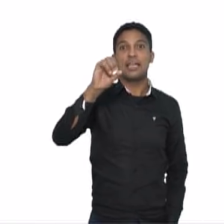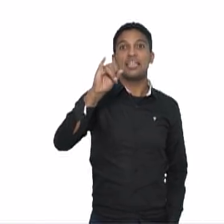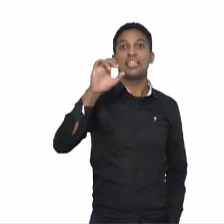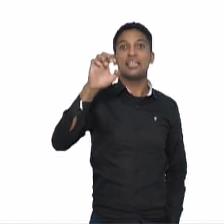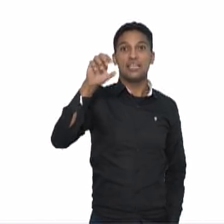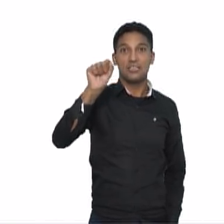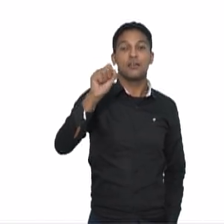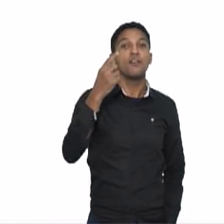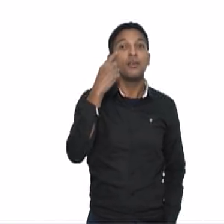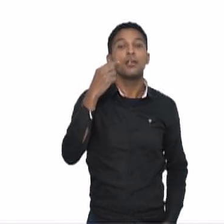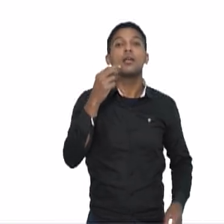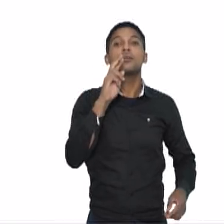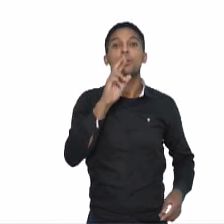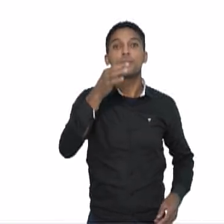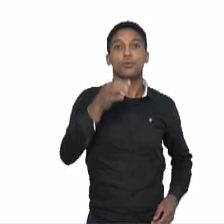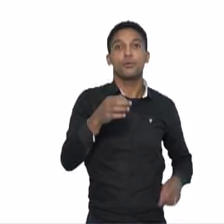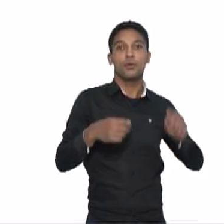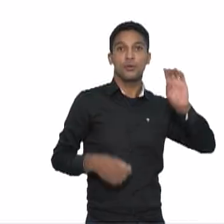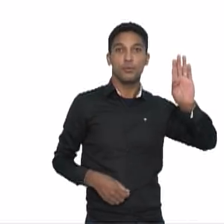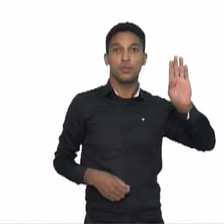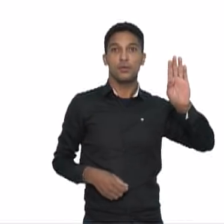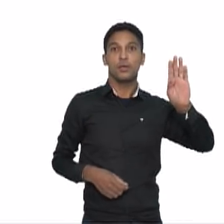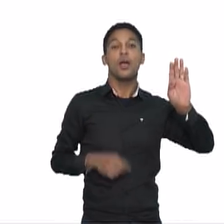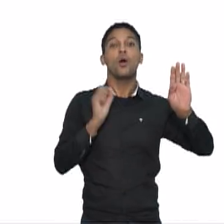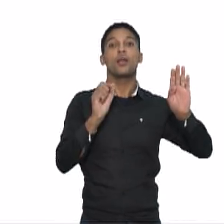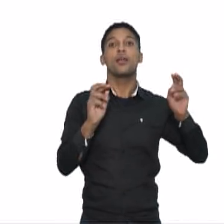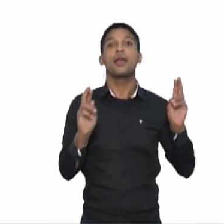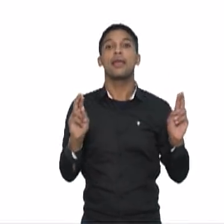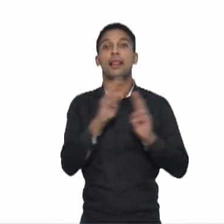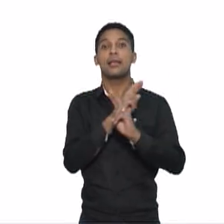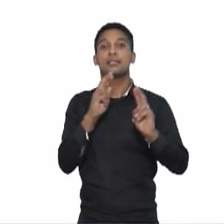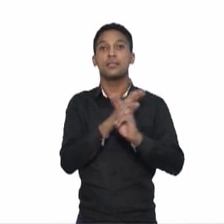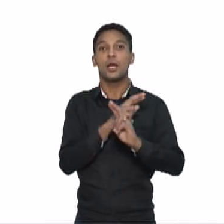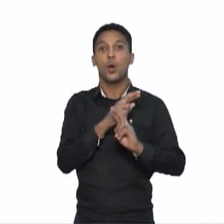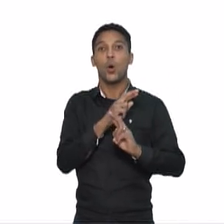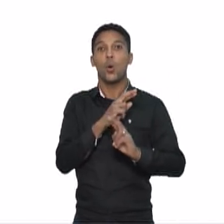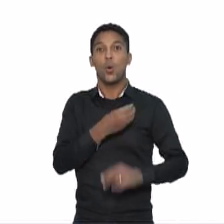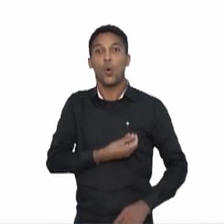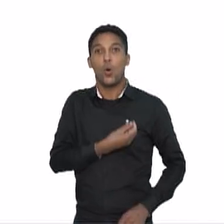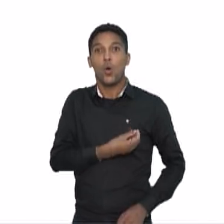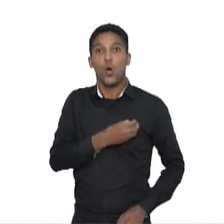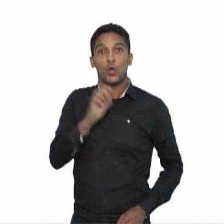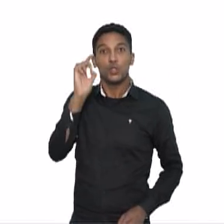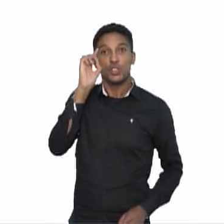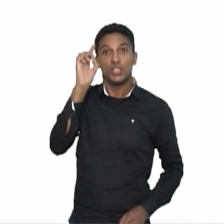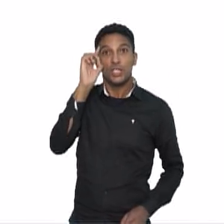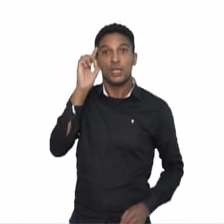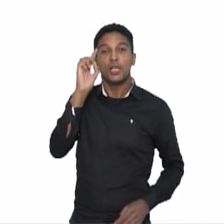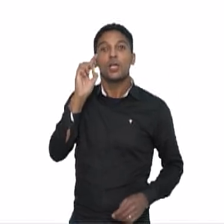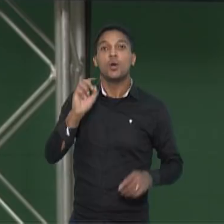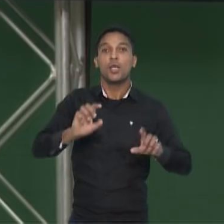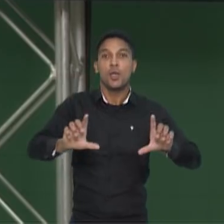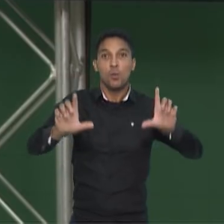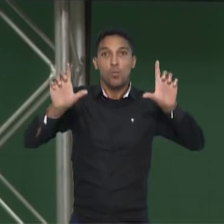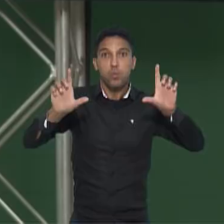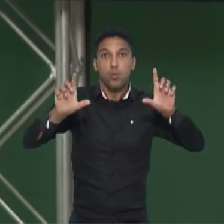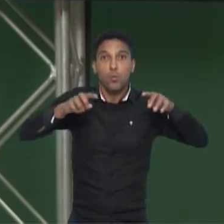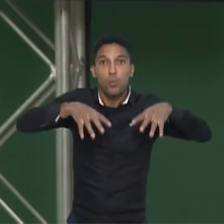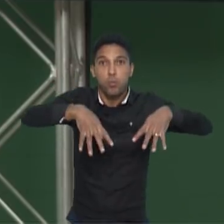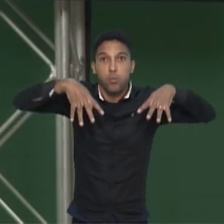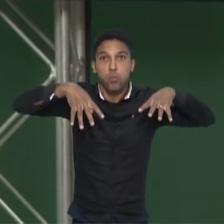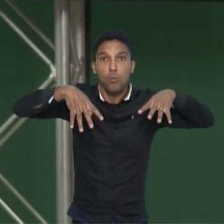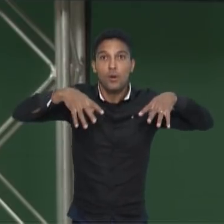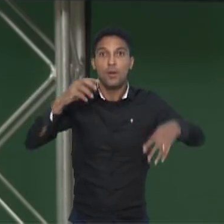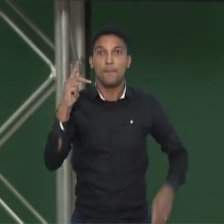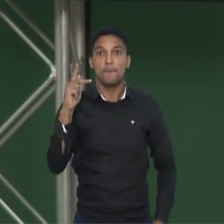alternativa correta é a B, a relação cotidiana que é estabelecida com o público. Então, como eu disse, no decorrer da aula, o fato